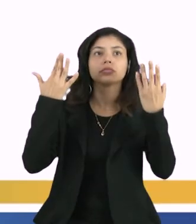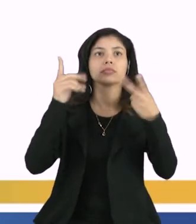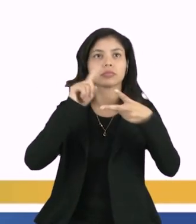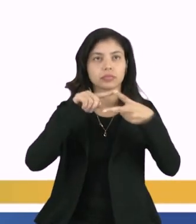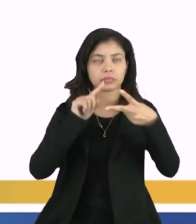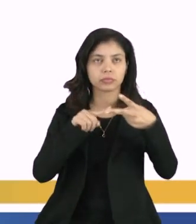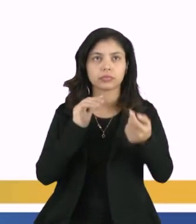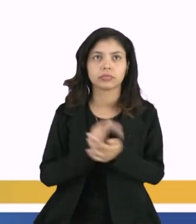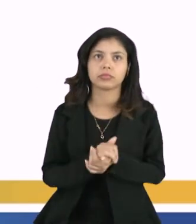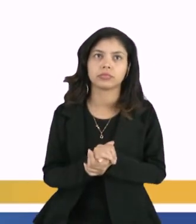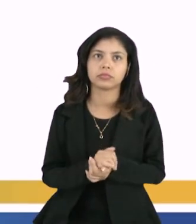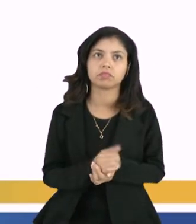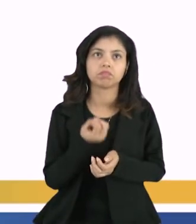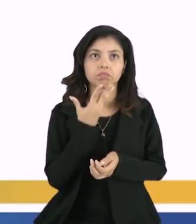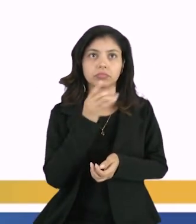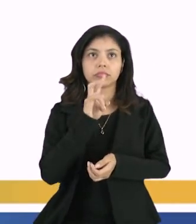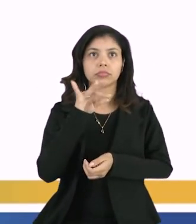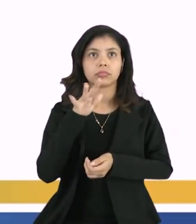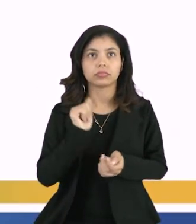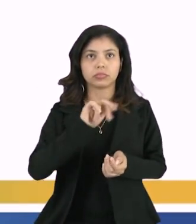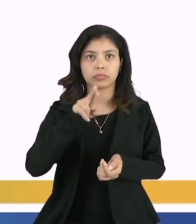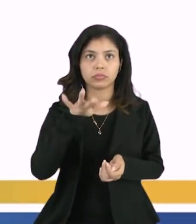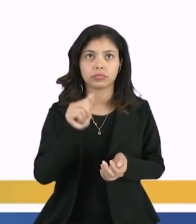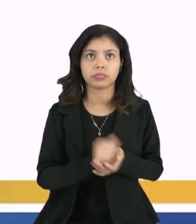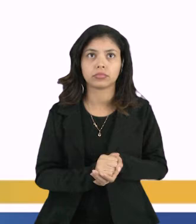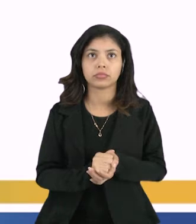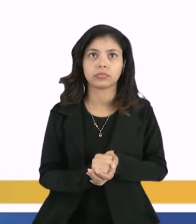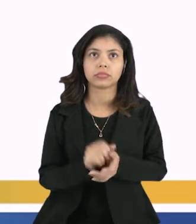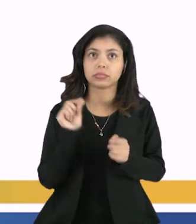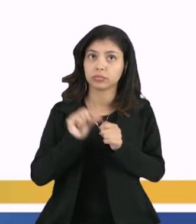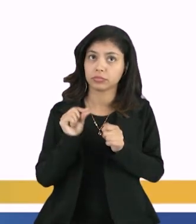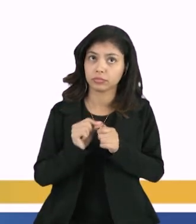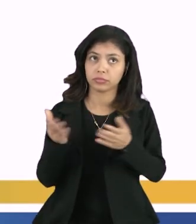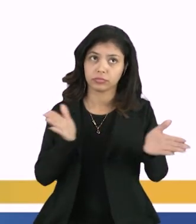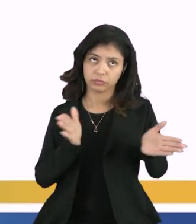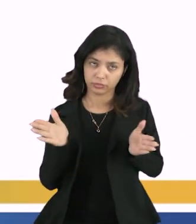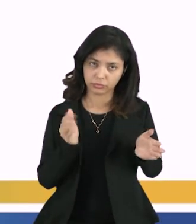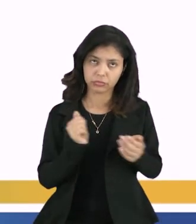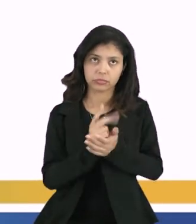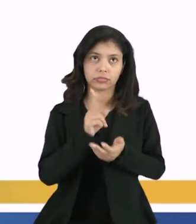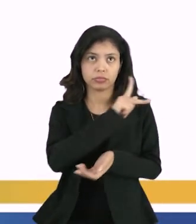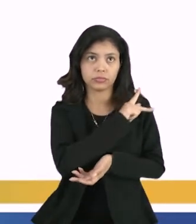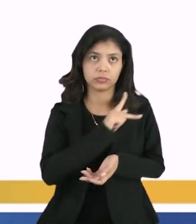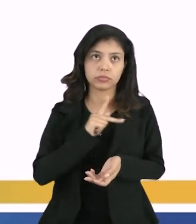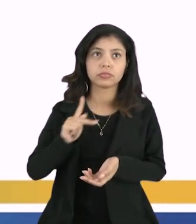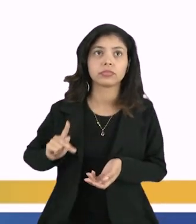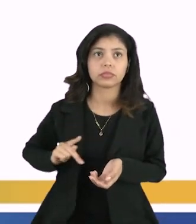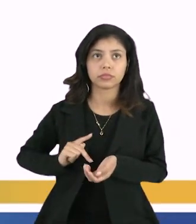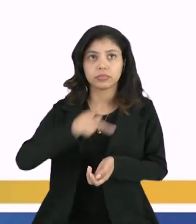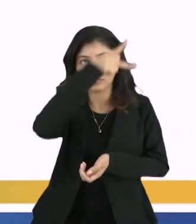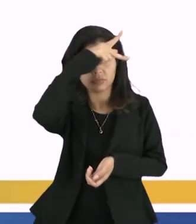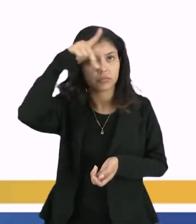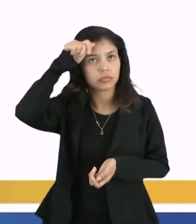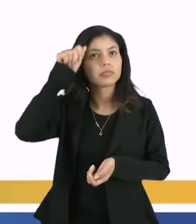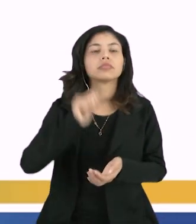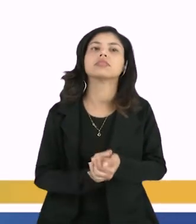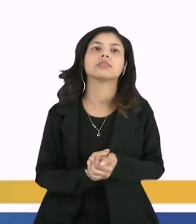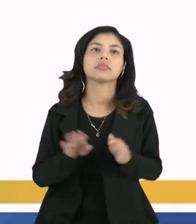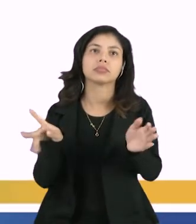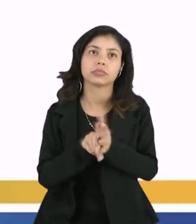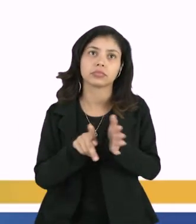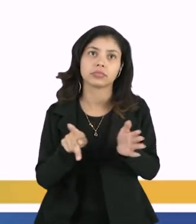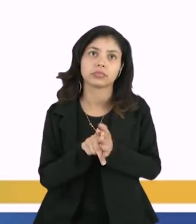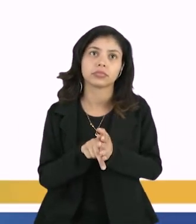2 festivais bastante expressivos, o Circuito Junino, realizado em parceria à Prefeitura de Rio Branco, e o